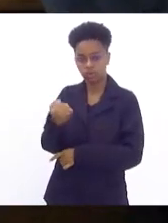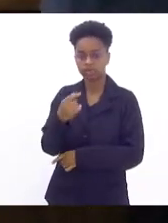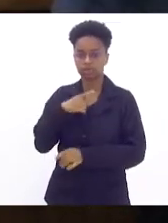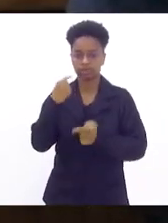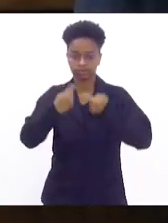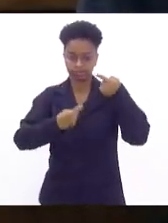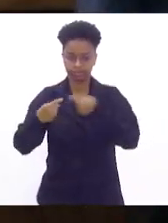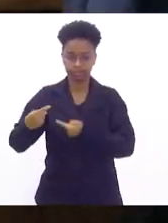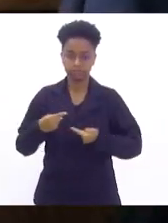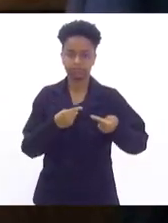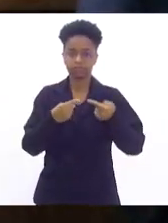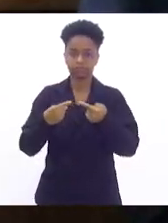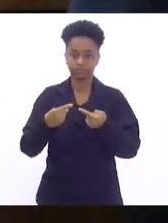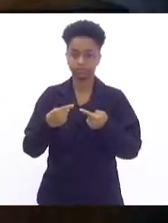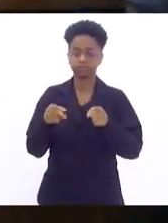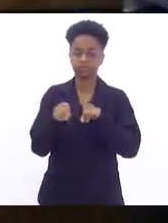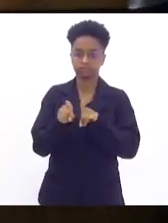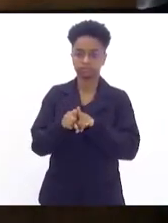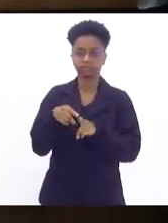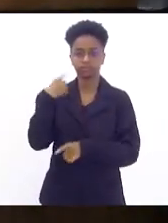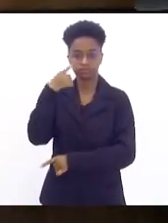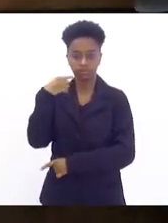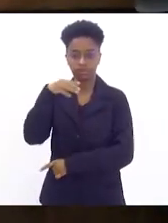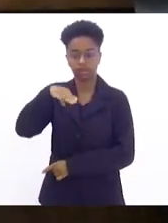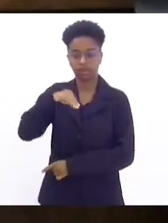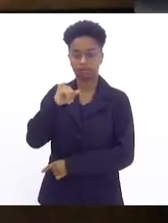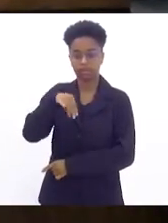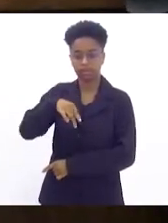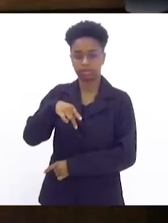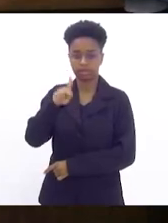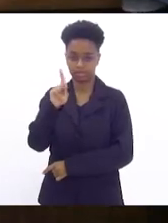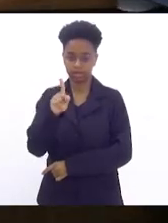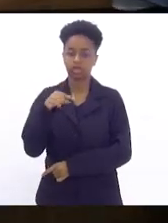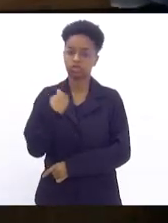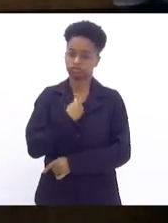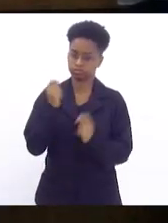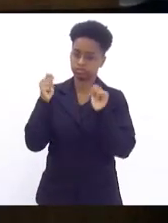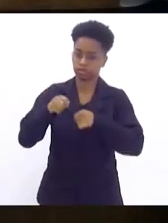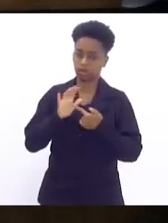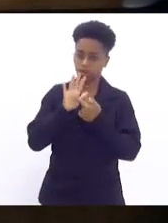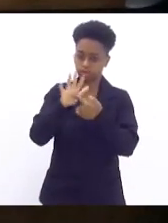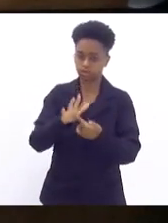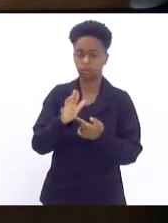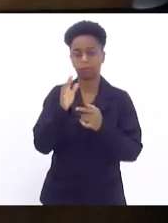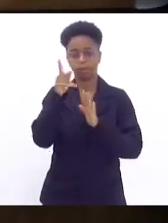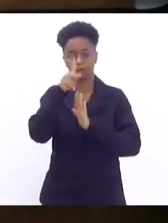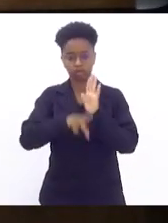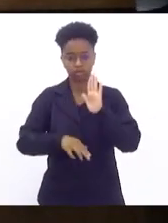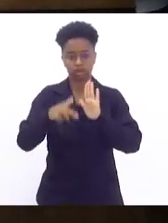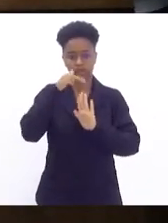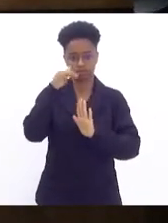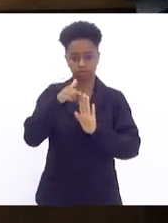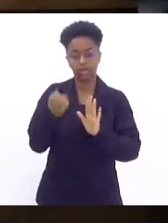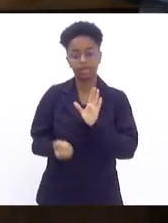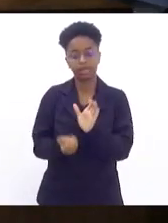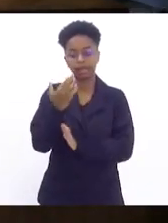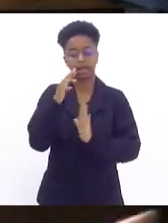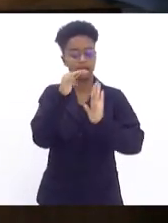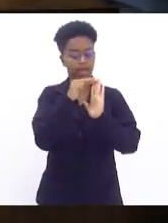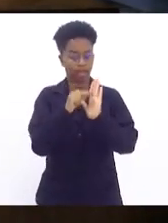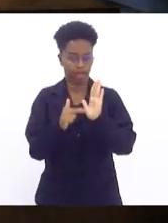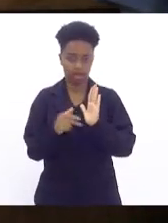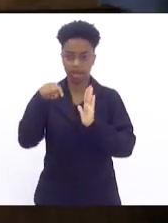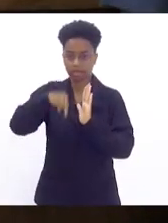Deputado Luiz Paulo com deputado link para que possamos apresentar a casa um projeto de resolução para criar regras porque